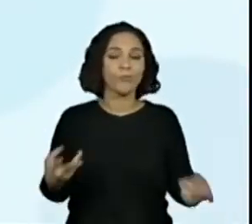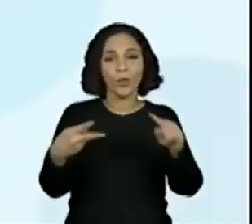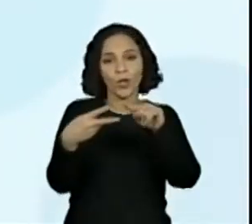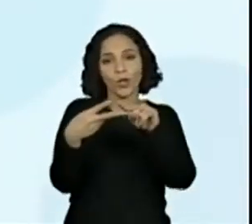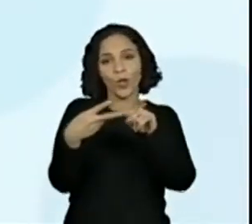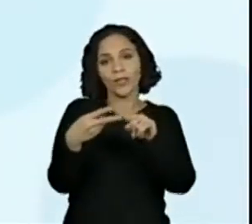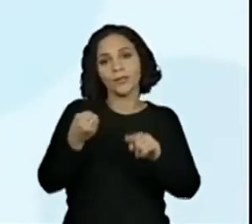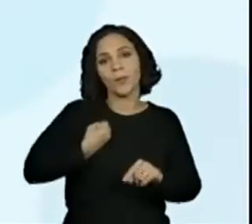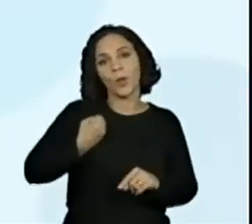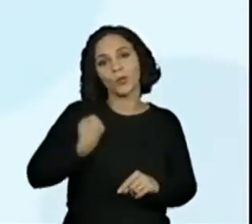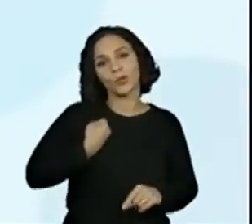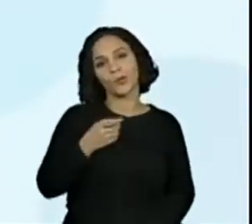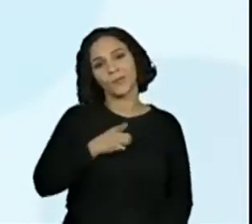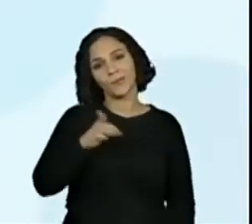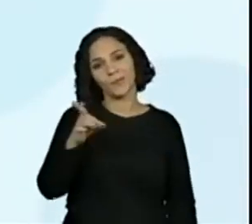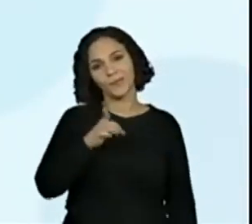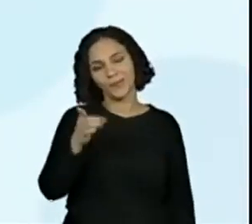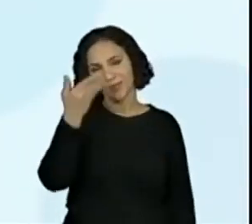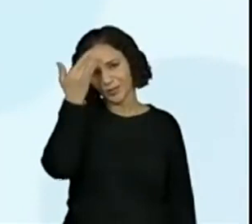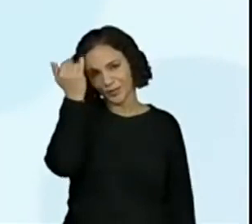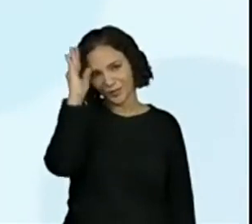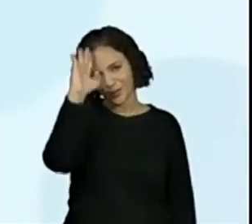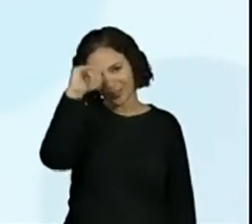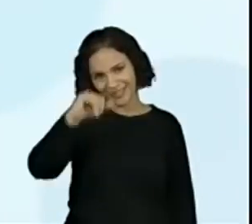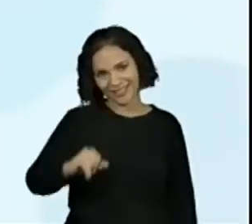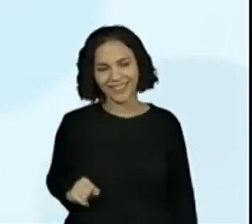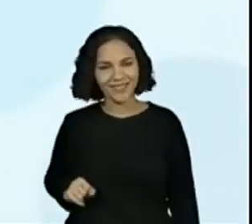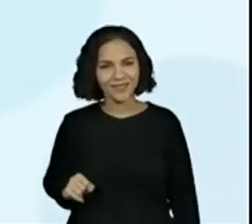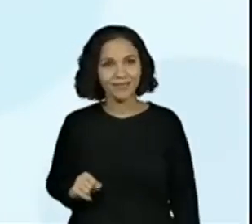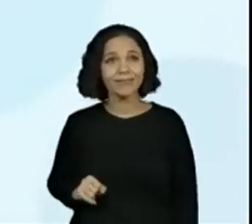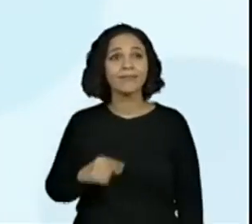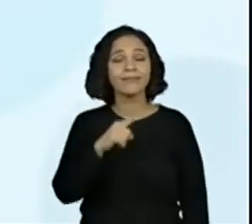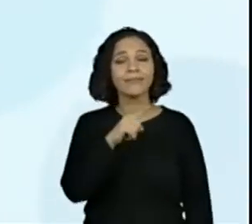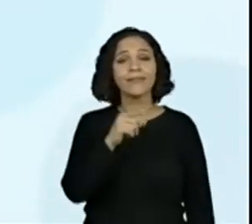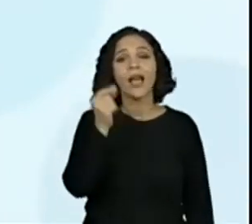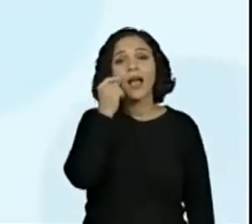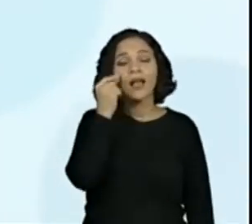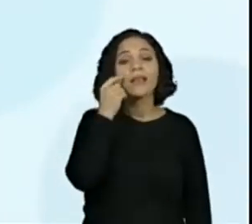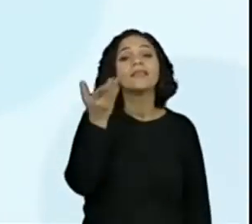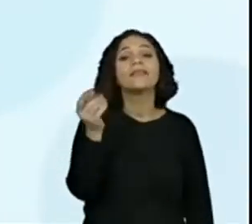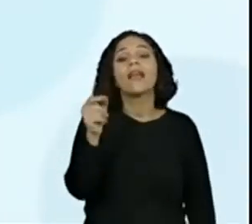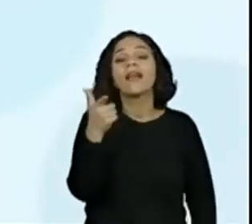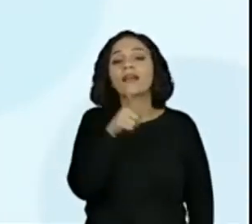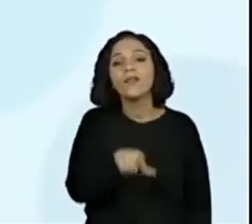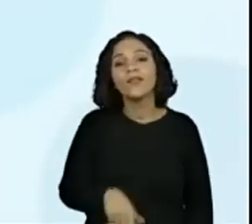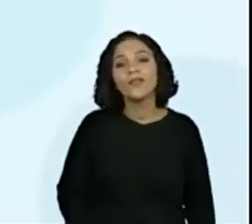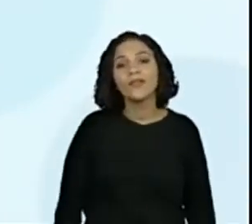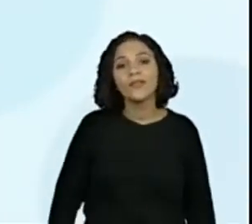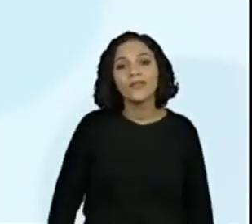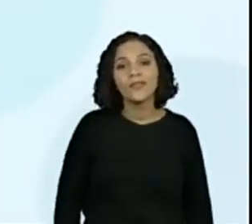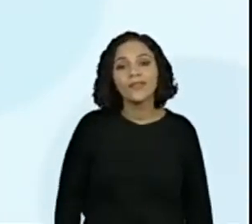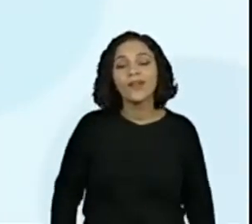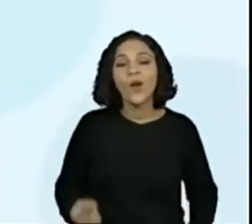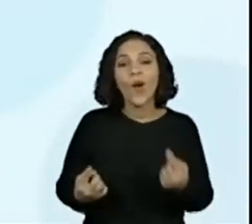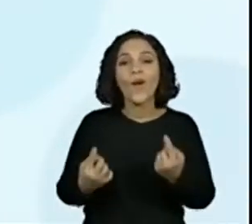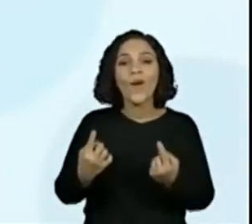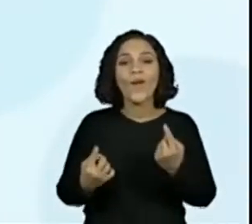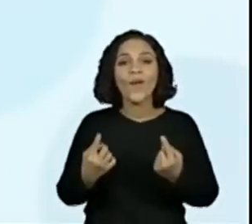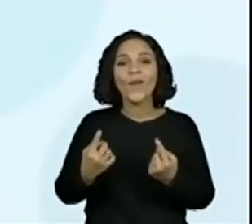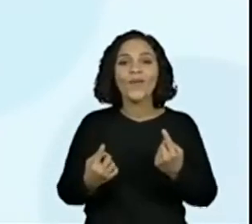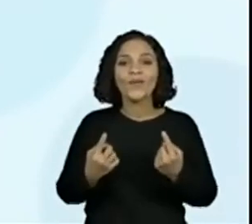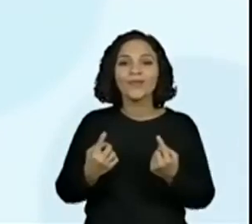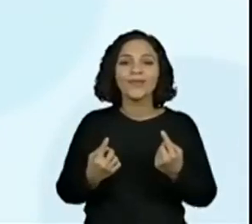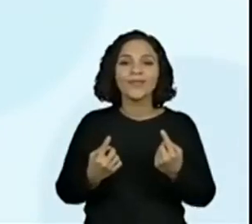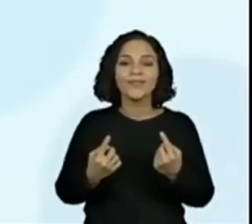pontos você fez quantos e nenhum então quem venceu e quem